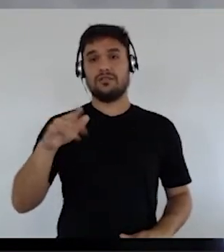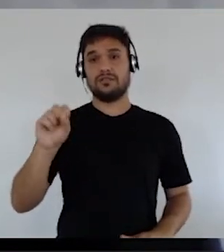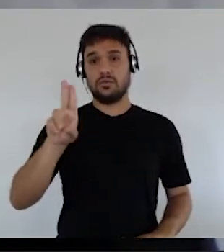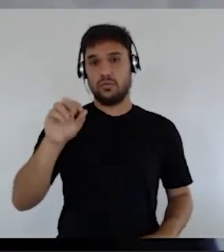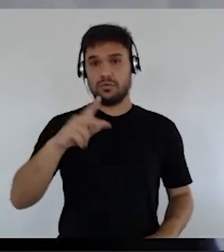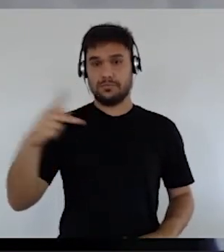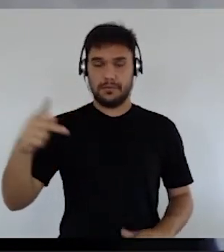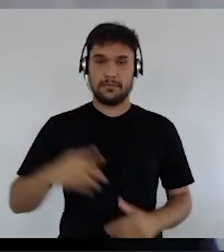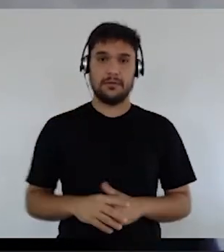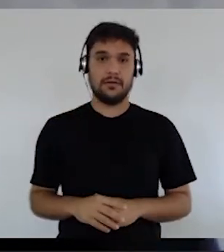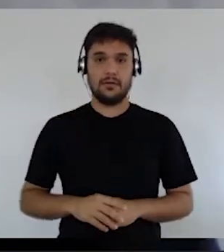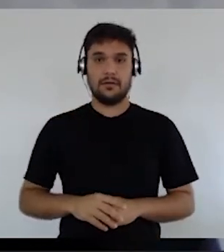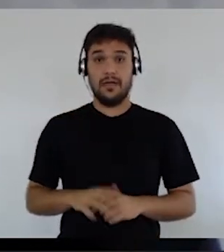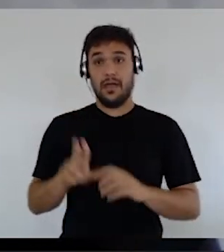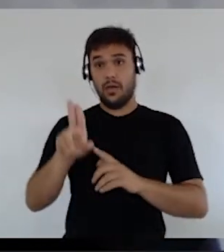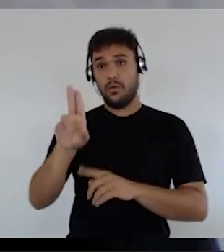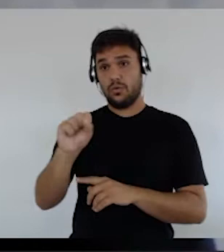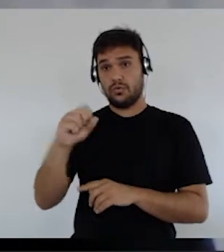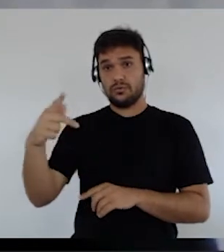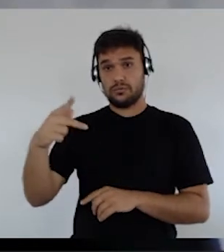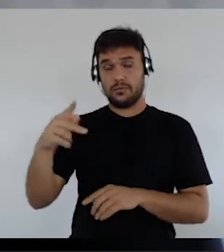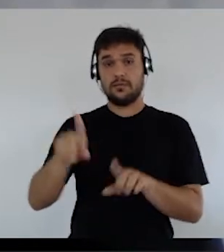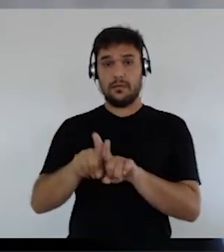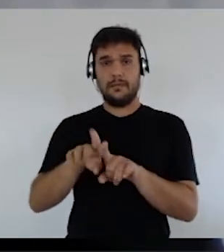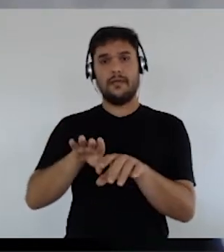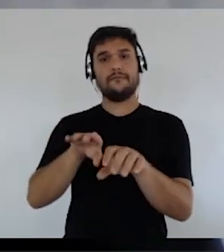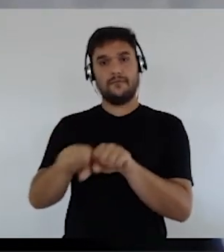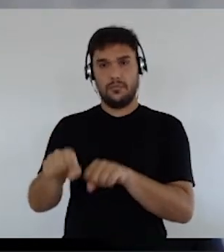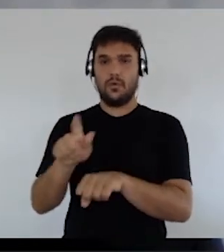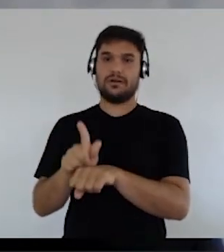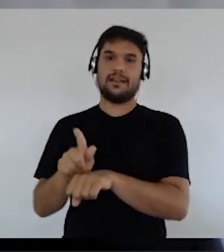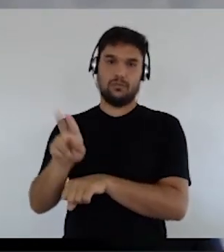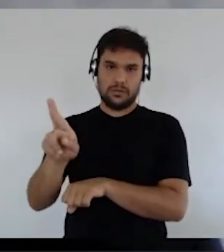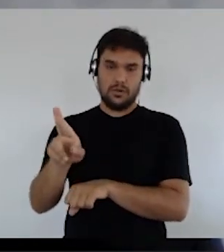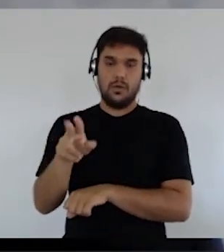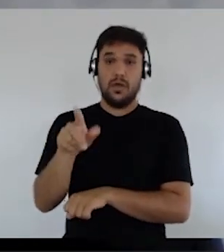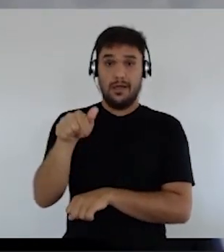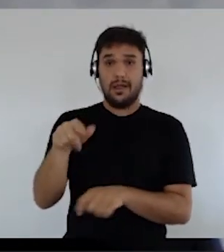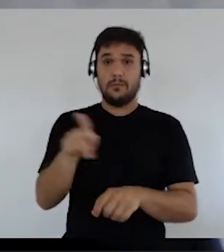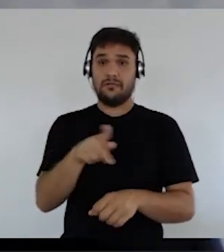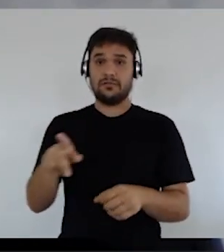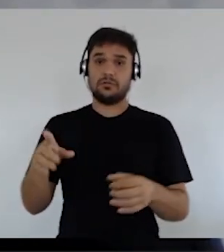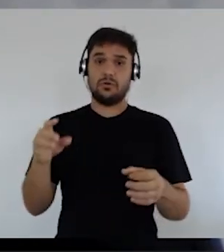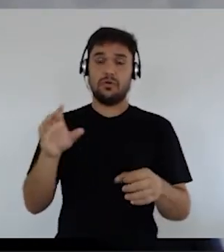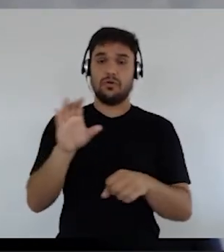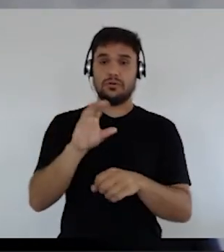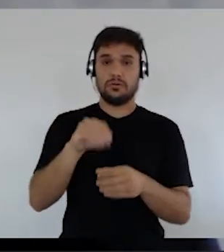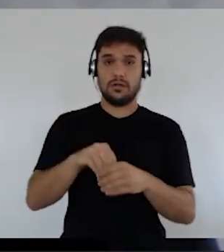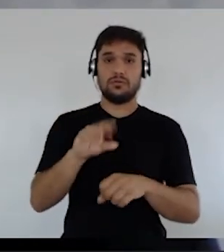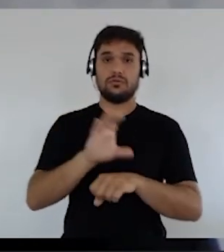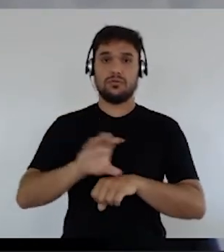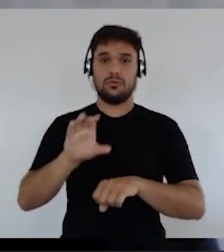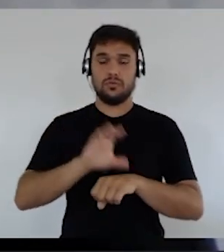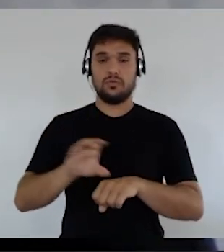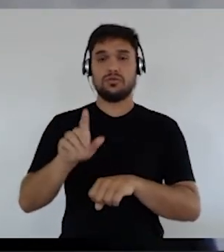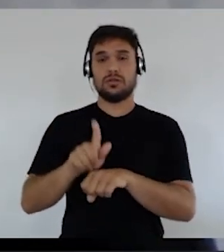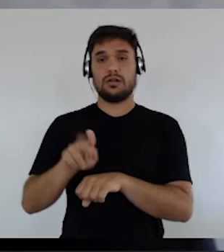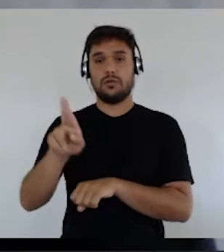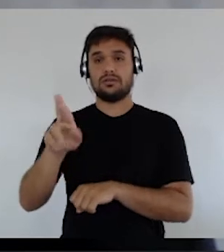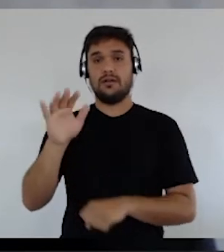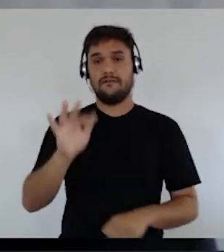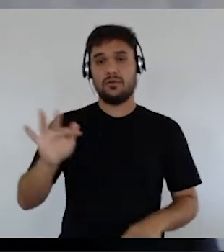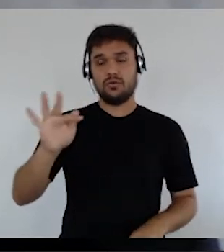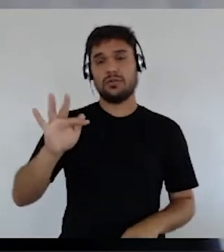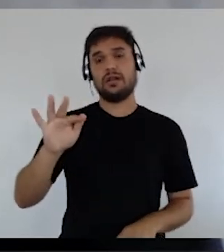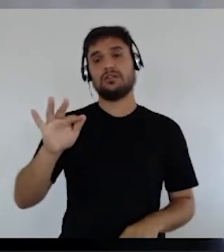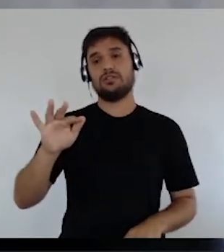USP, instituição onde também se graduou. Professor associado dos cursos de graduação da Faculdade de Direito do